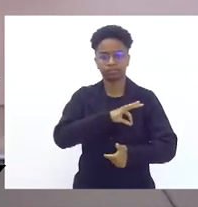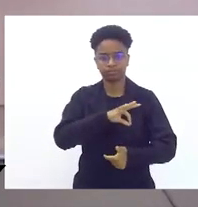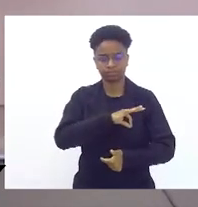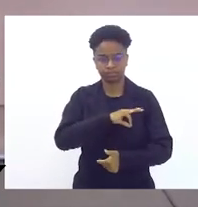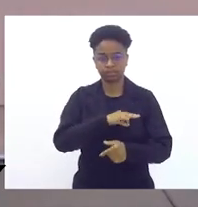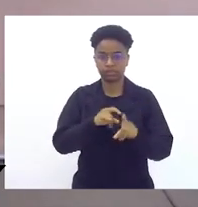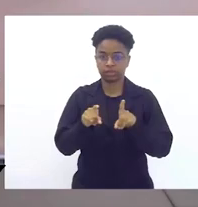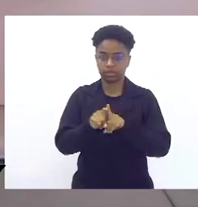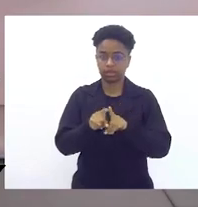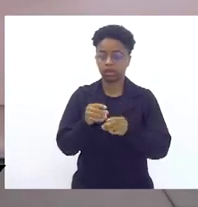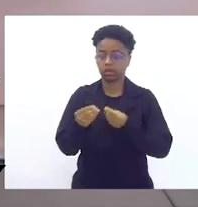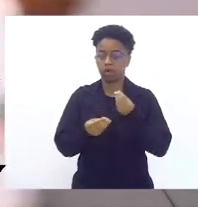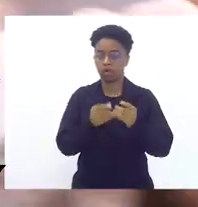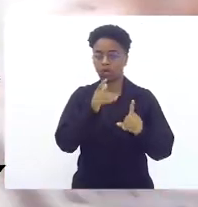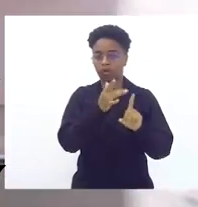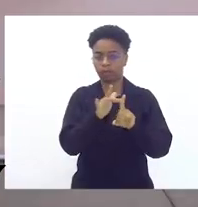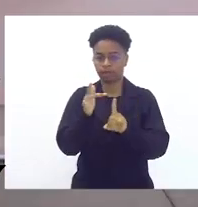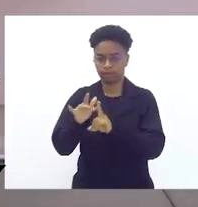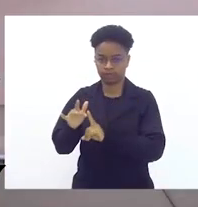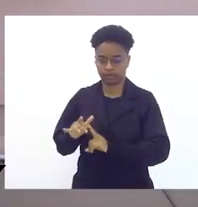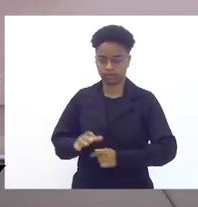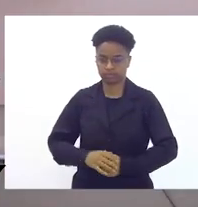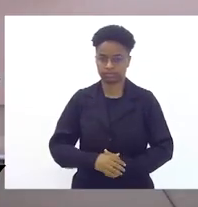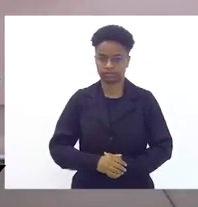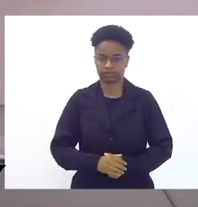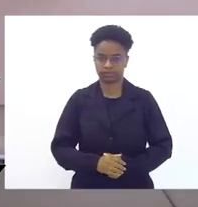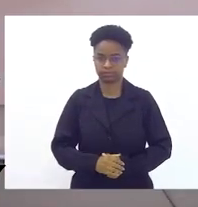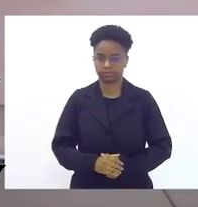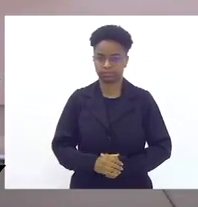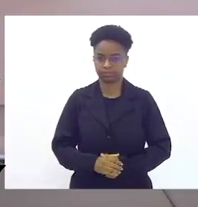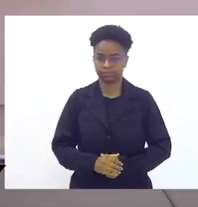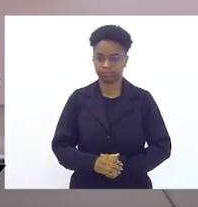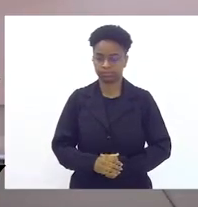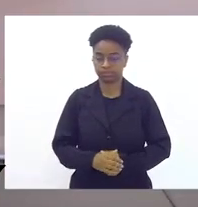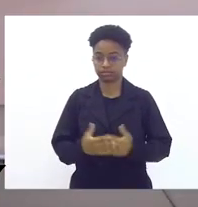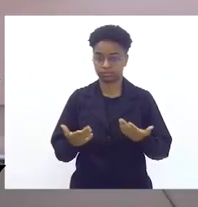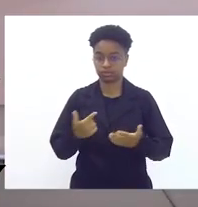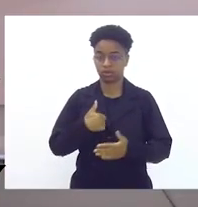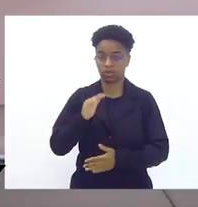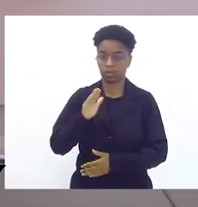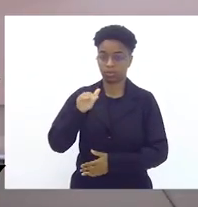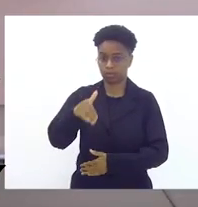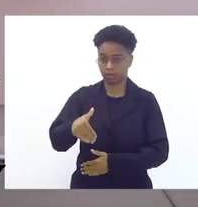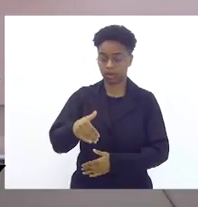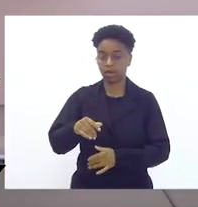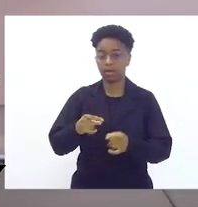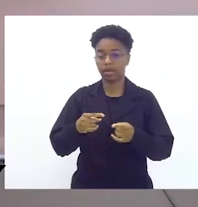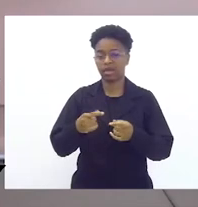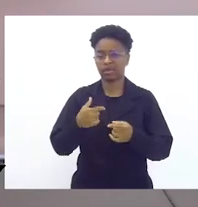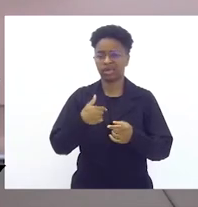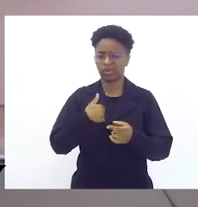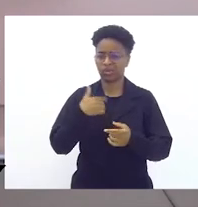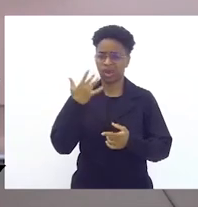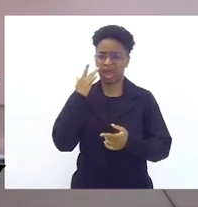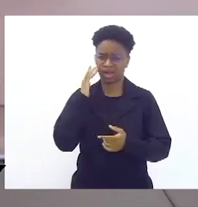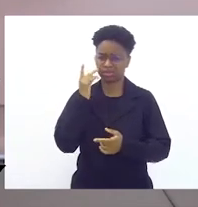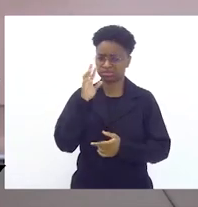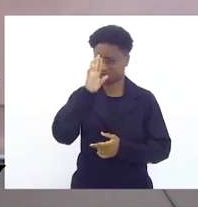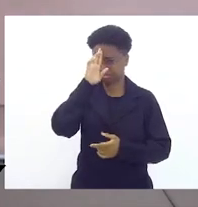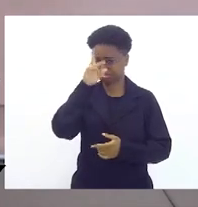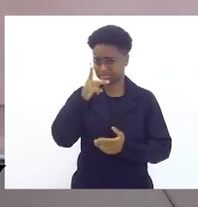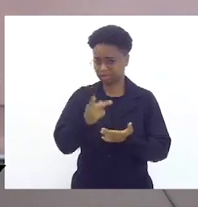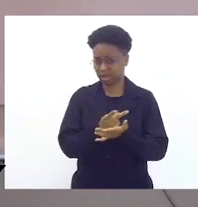questão das vítimas bem e eu tô pulando aqui a ordem seguramente eu já tô fazendo alguma coisa errada aqui